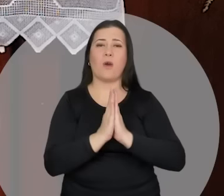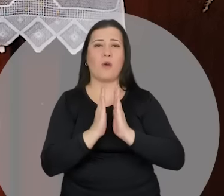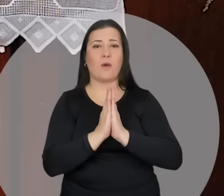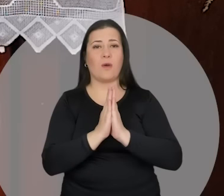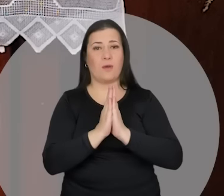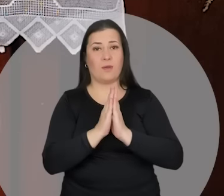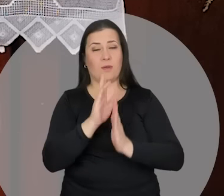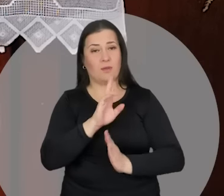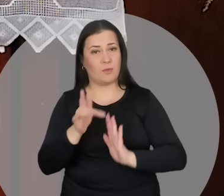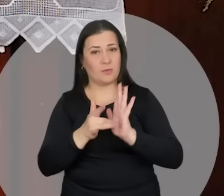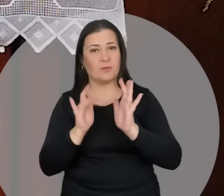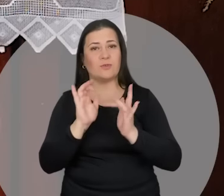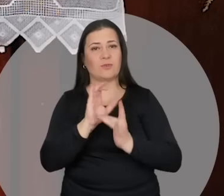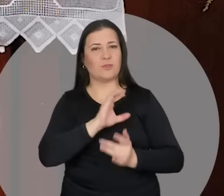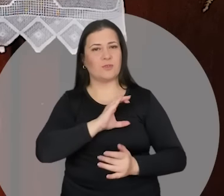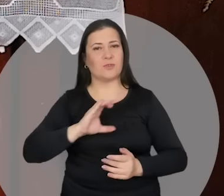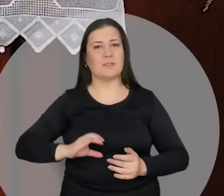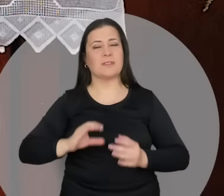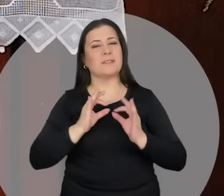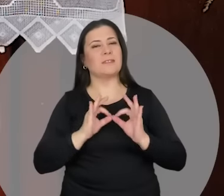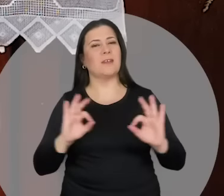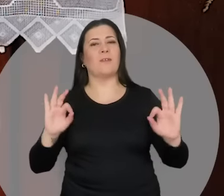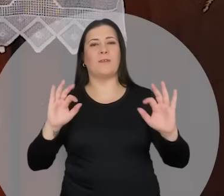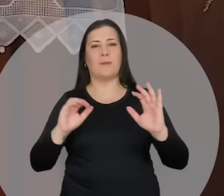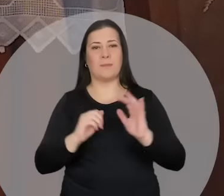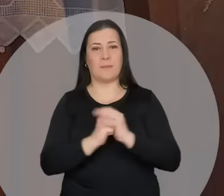Jesus Cristo, Salvador. Amém.